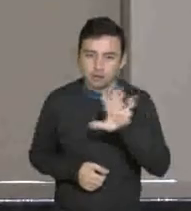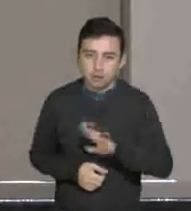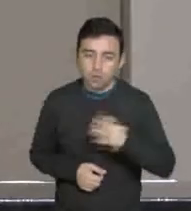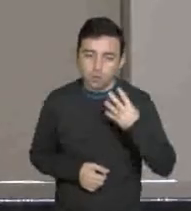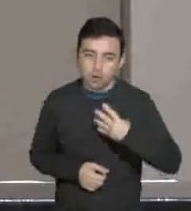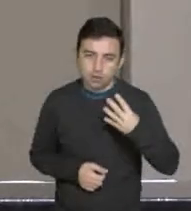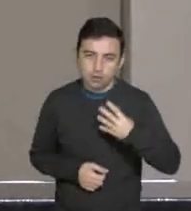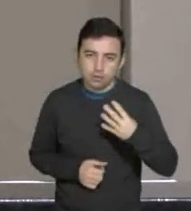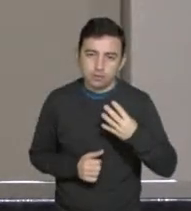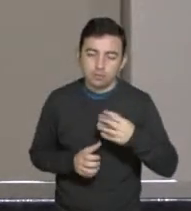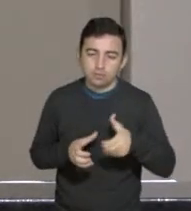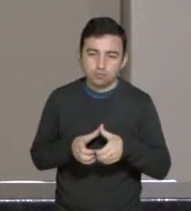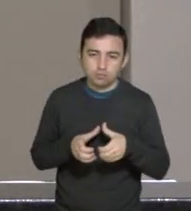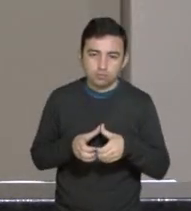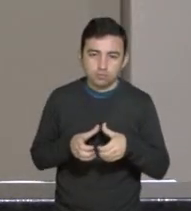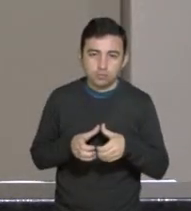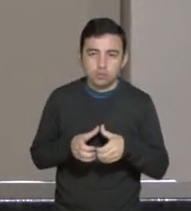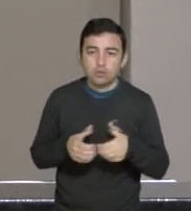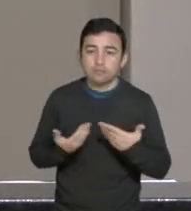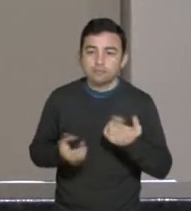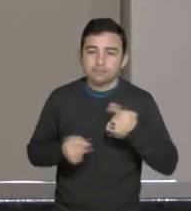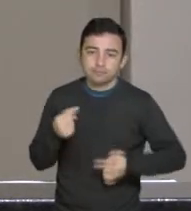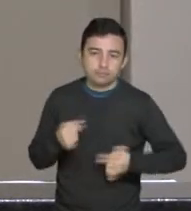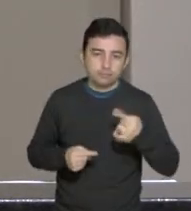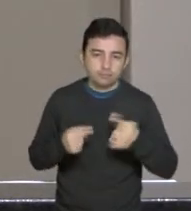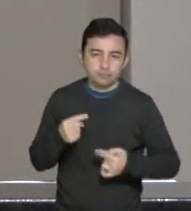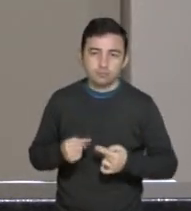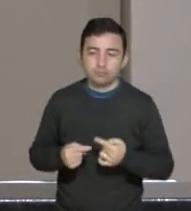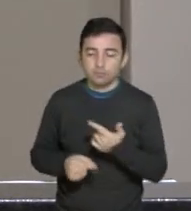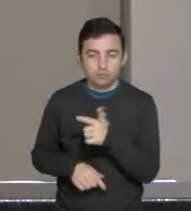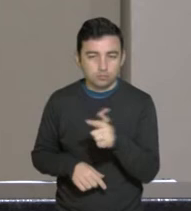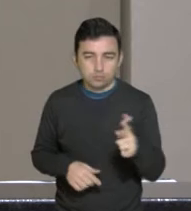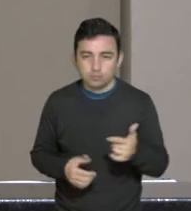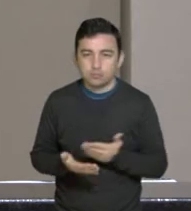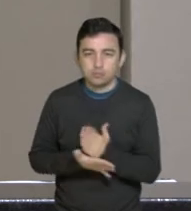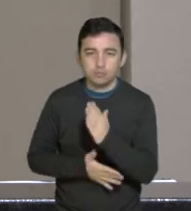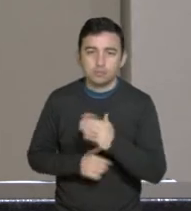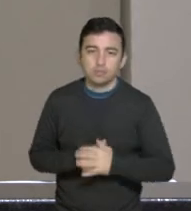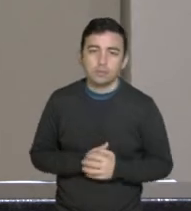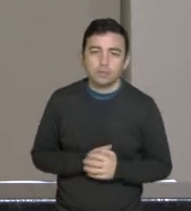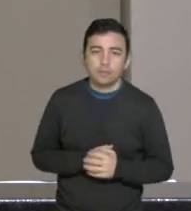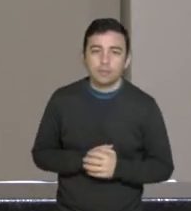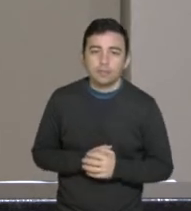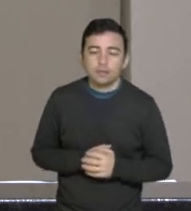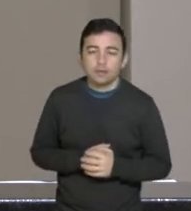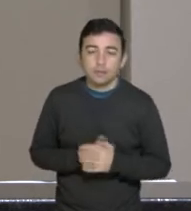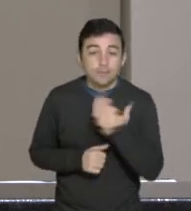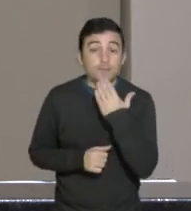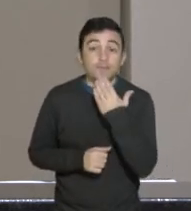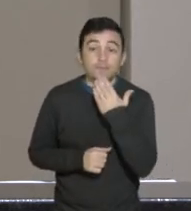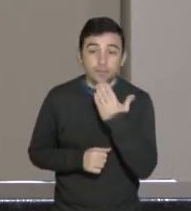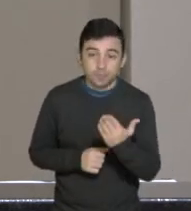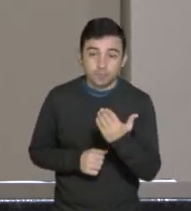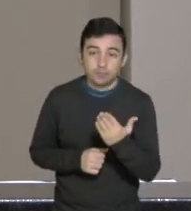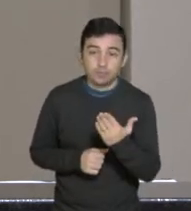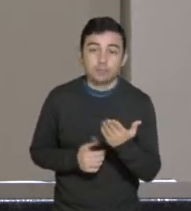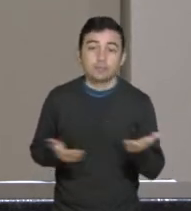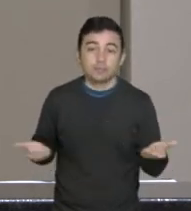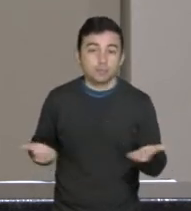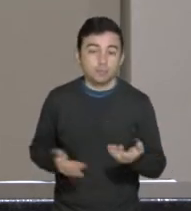discussão, não havendo quem queira discutir, em votação, aprovado. Requerimentos.